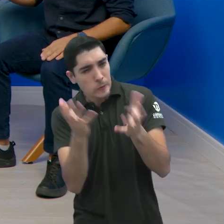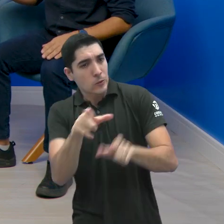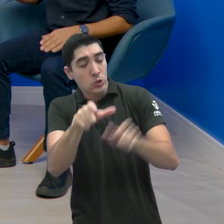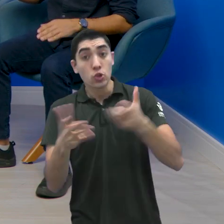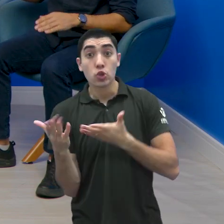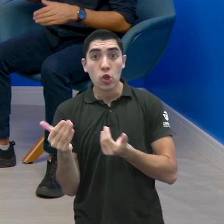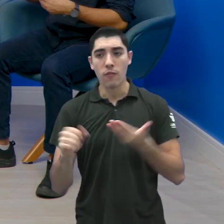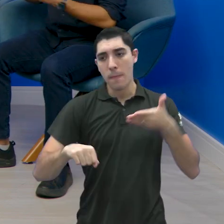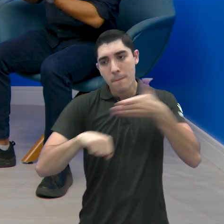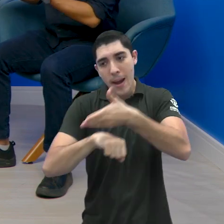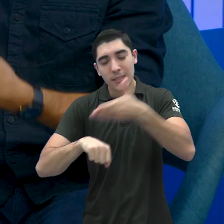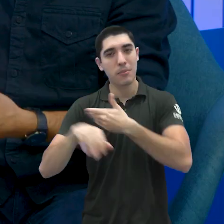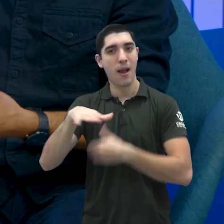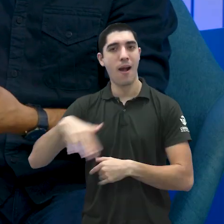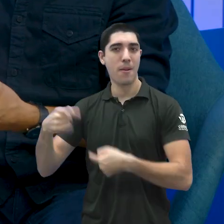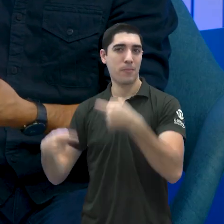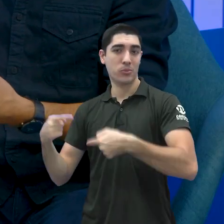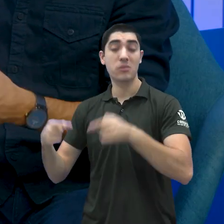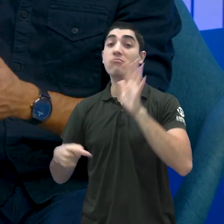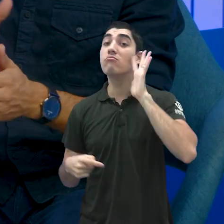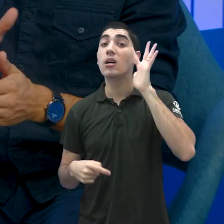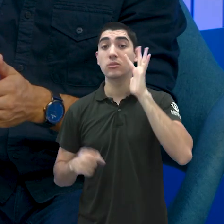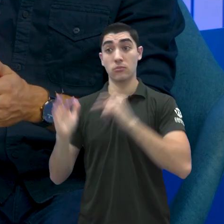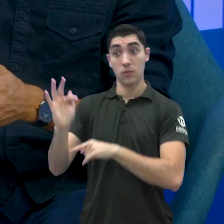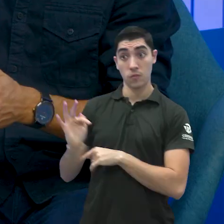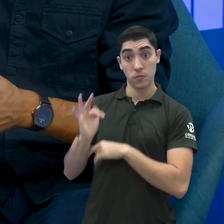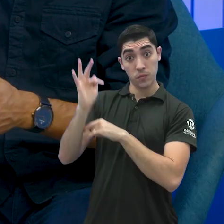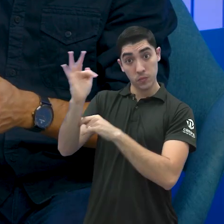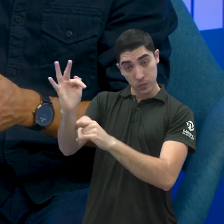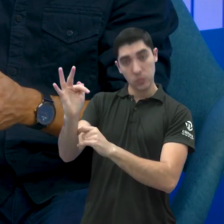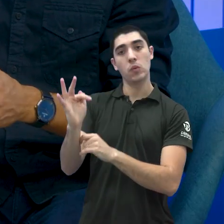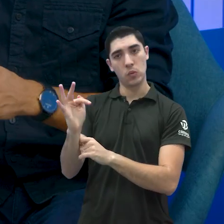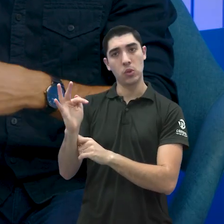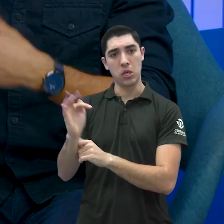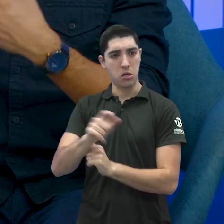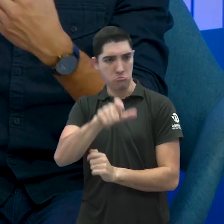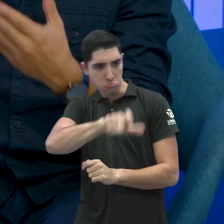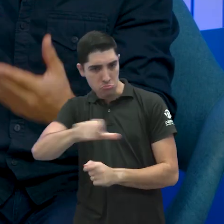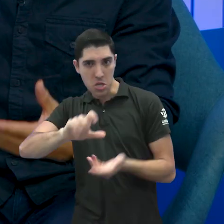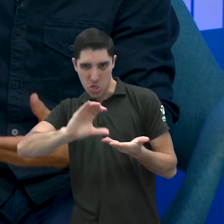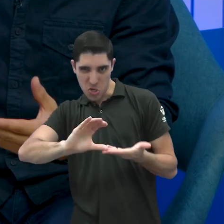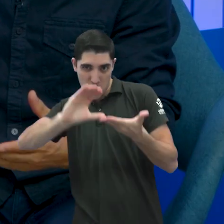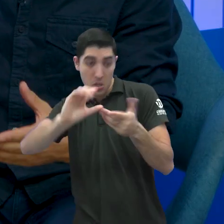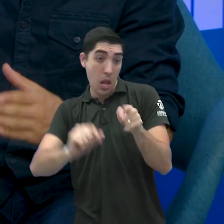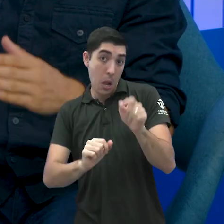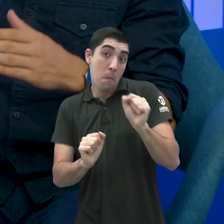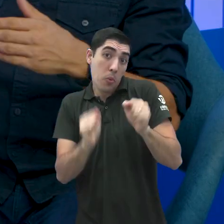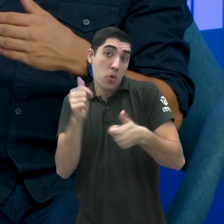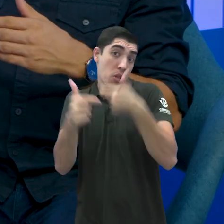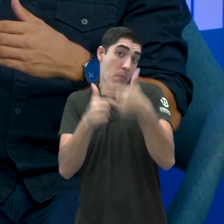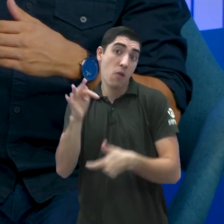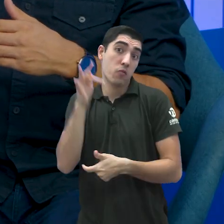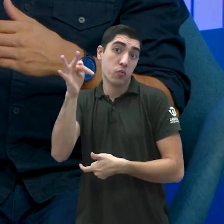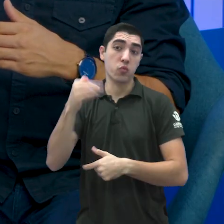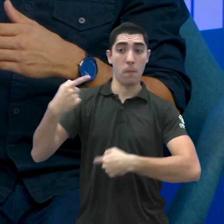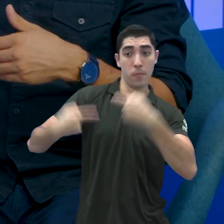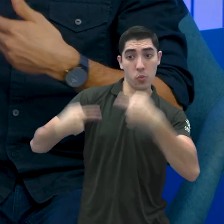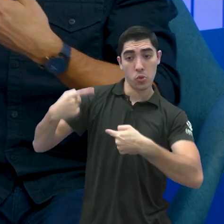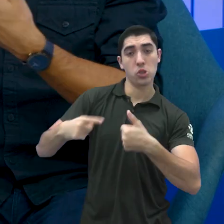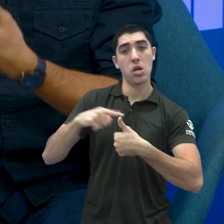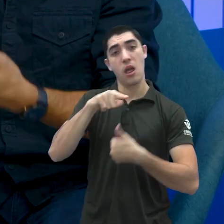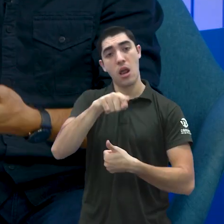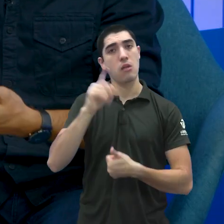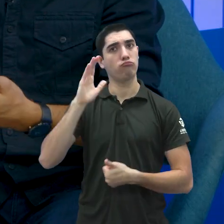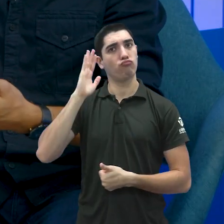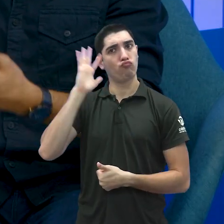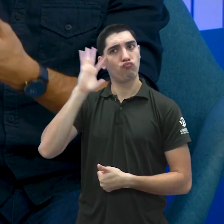muitos desses conselheiros acabam seguindo uma carreira política, se candidatando para algum cargo público e ficando ainda muito mais